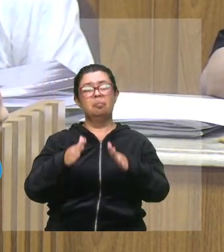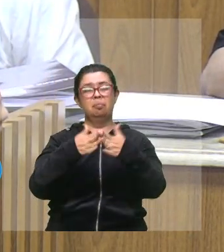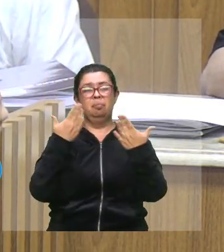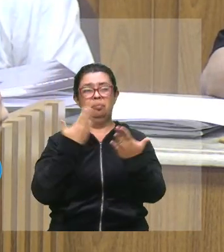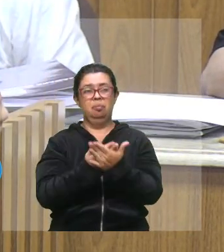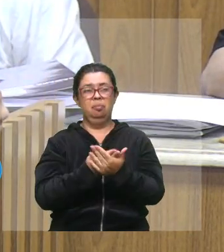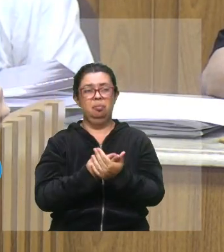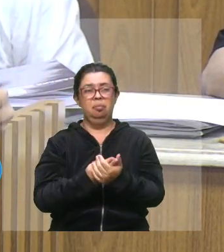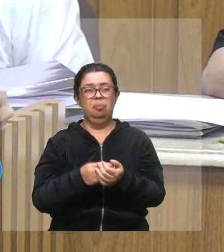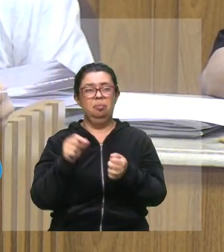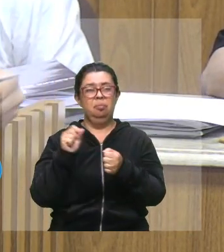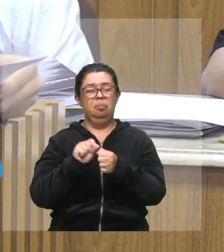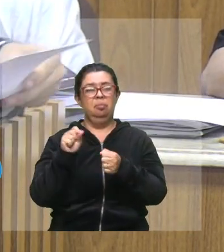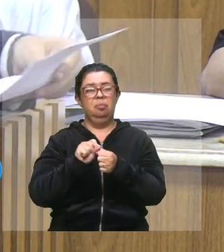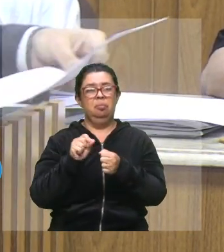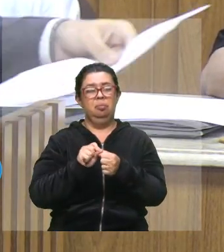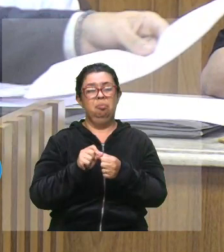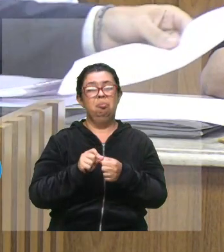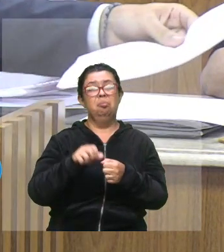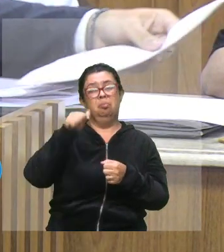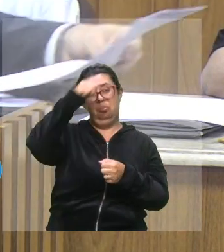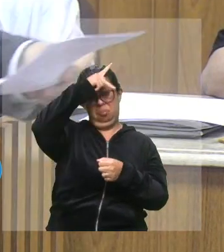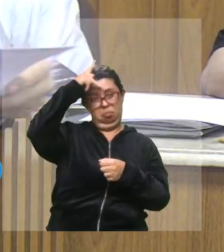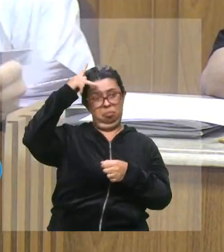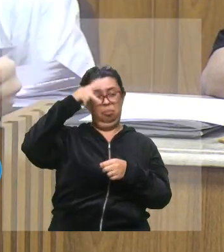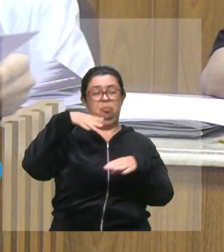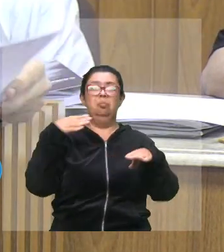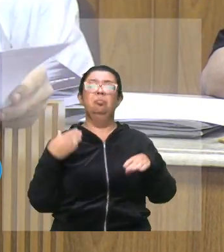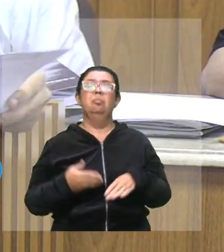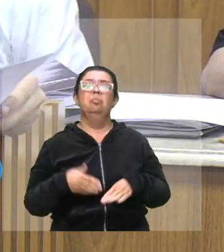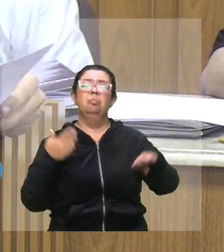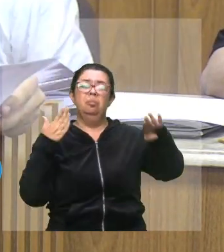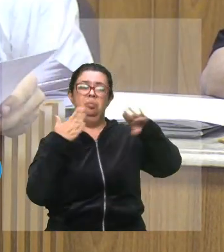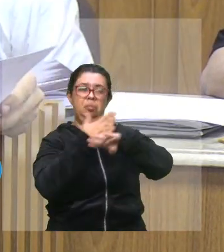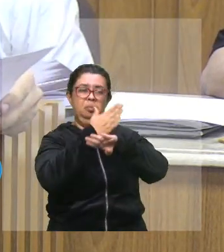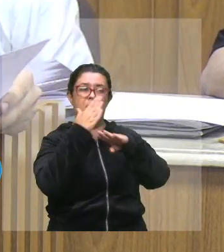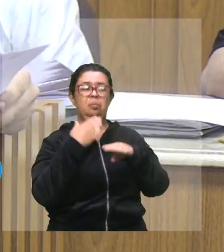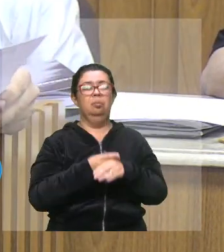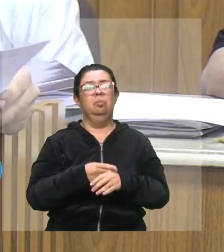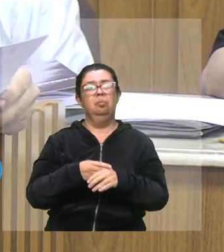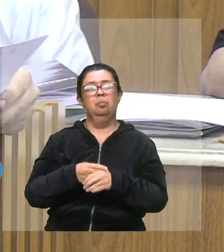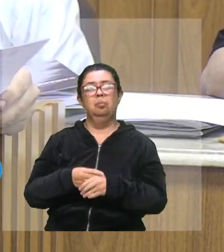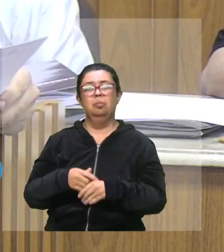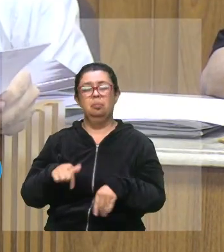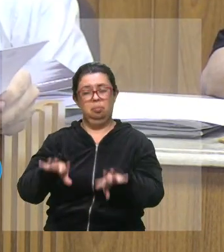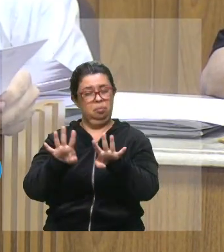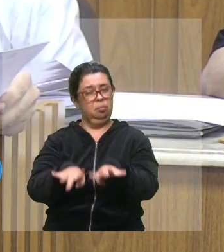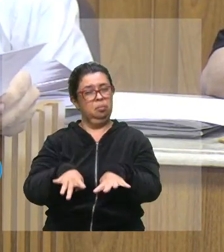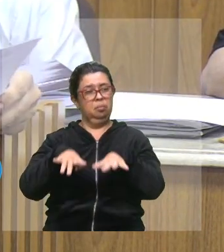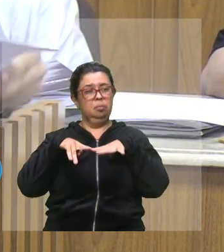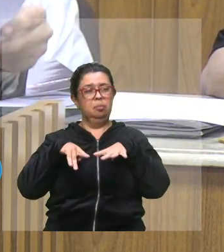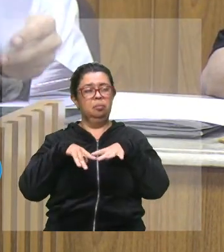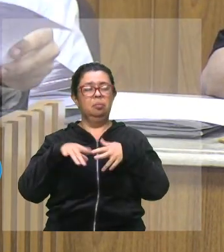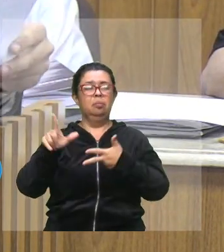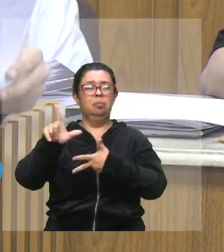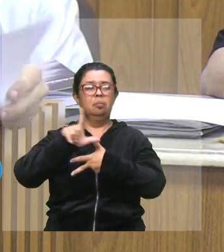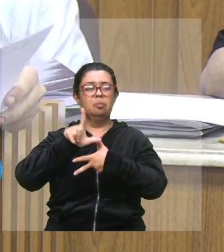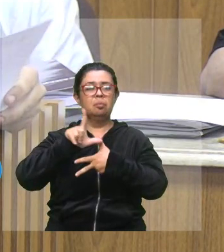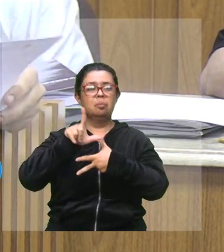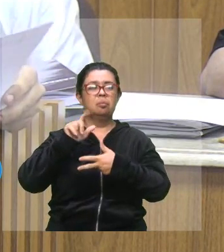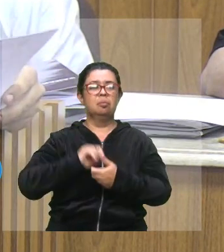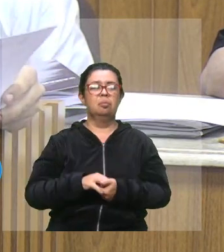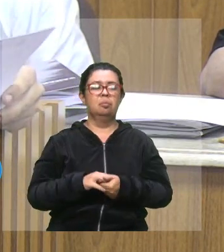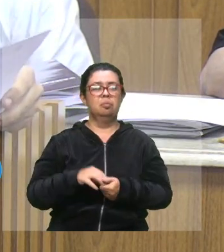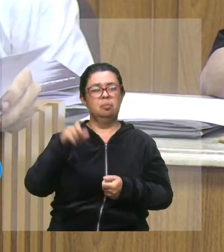um parlamentar eleito, aprovada pelo plenário com toda a legitimidade desse legislativo municipal, enviada ao